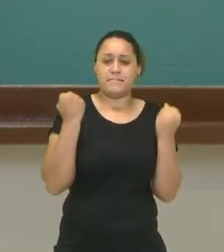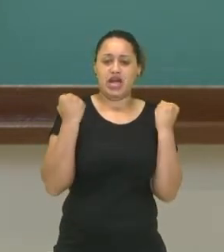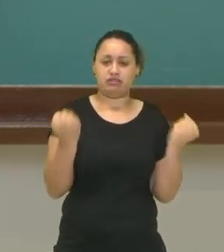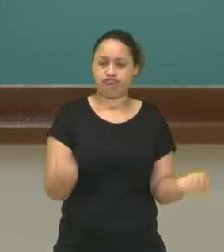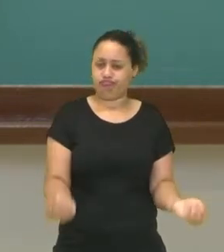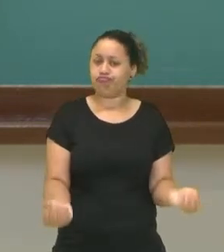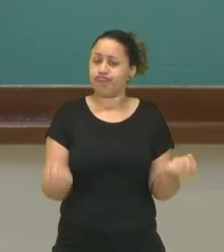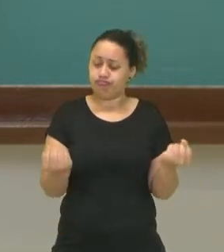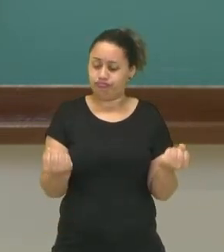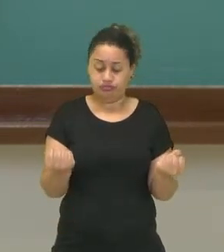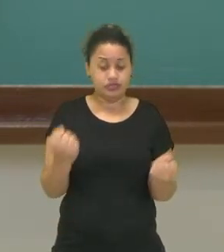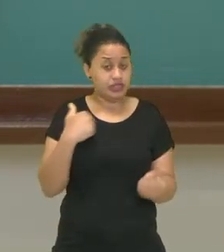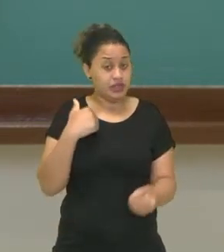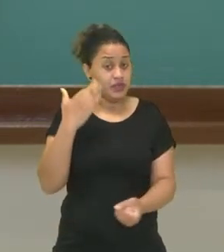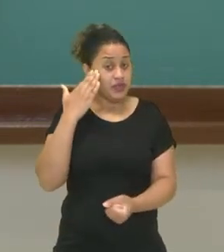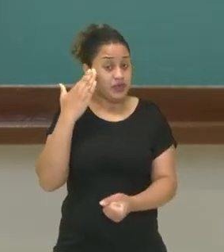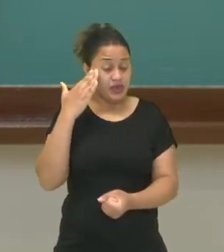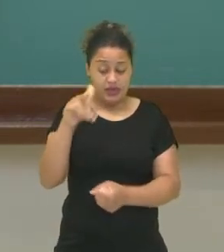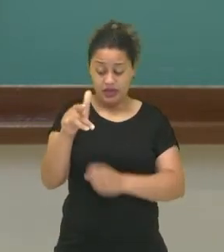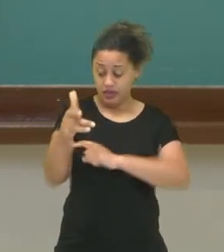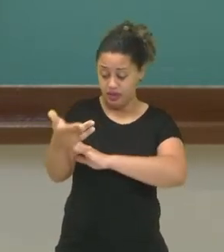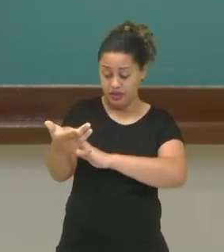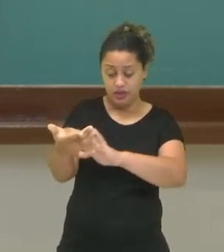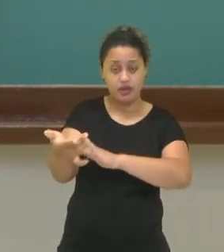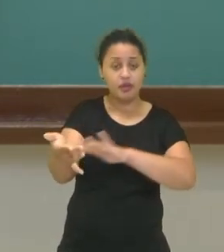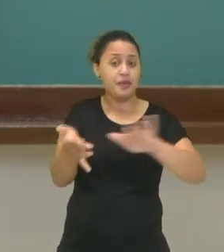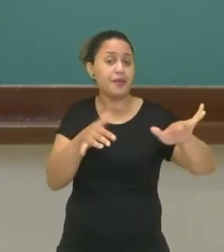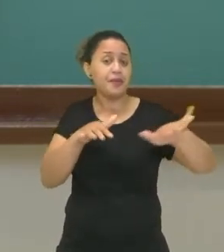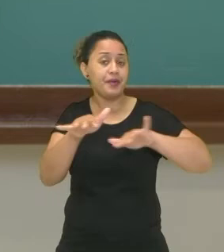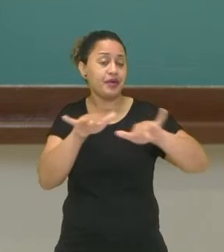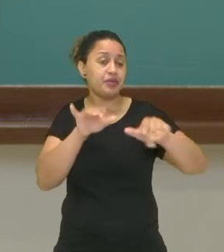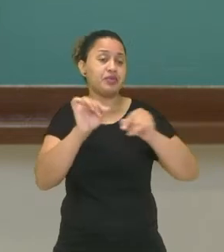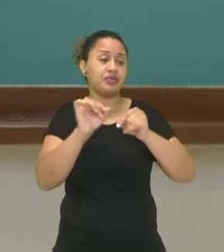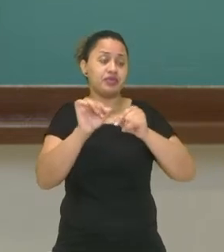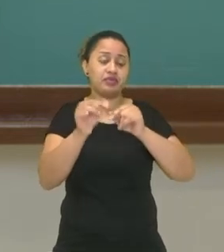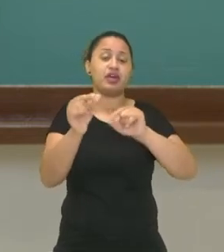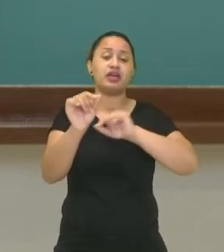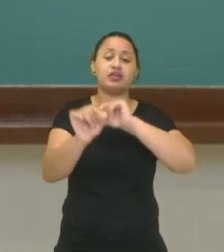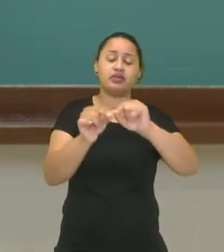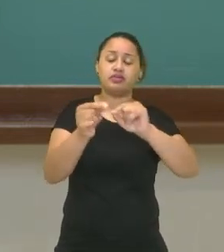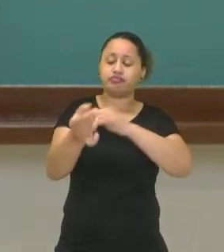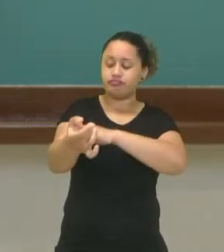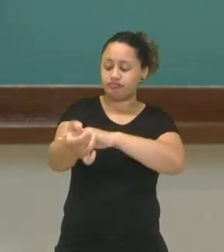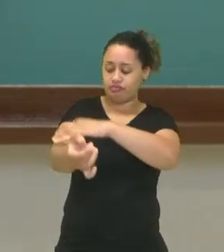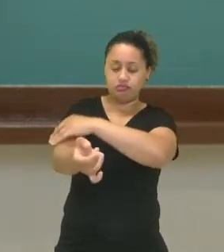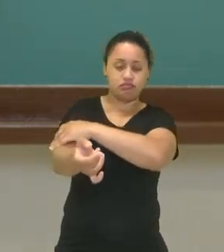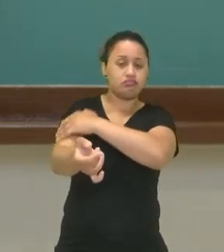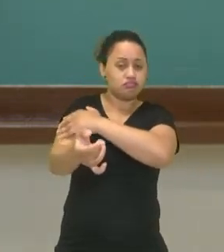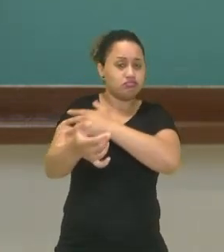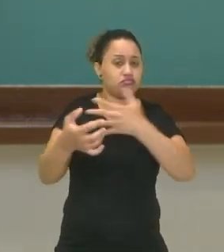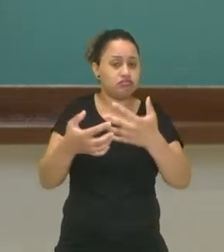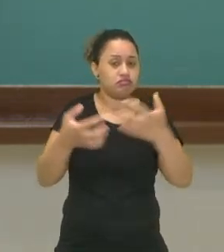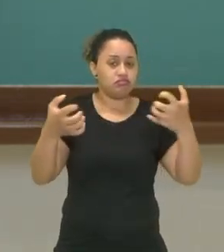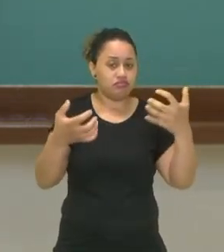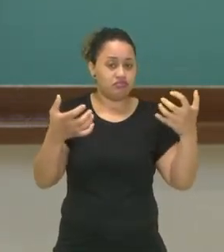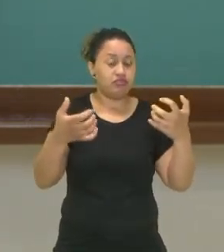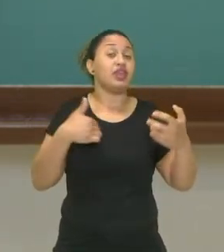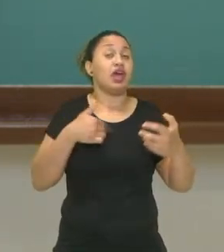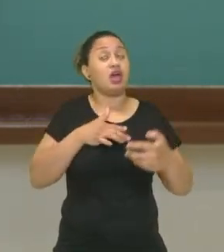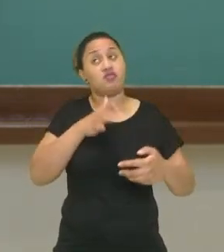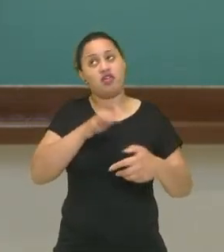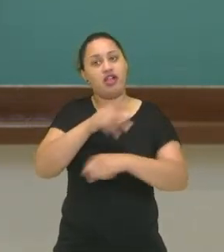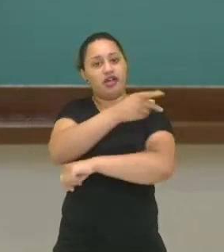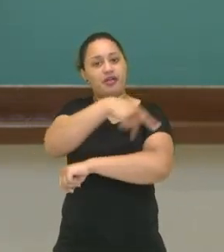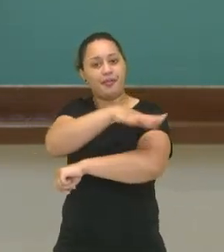ter consciência que esse movimento vai fazer o quê? Com que cresça o meu bíceps, né? Eu vou correr no